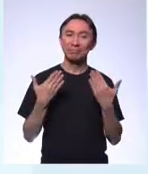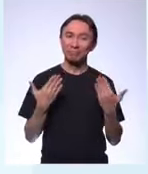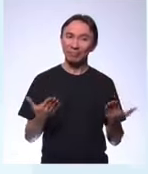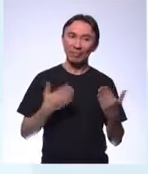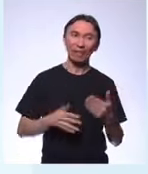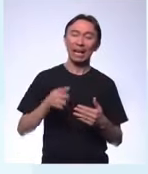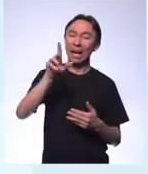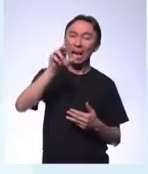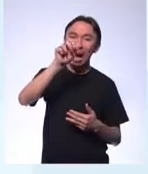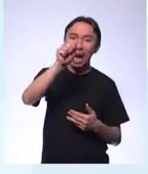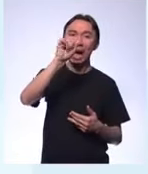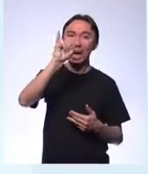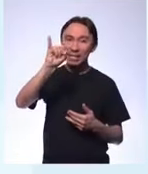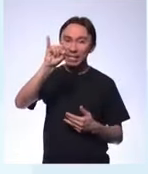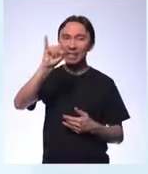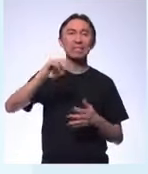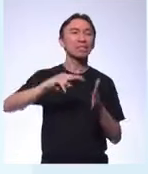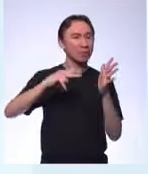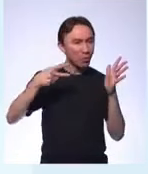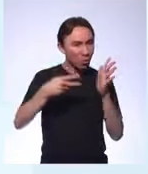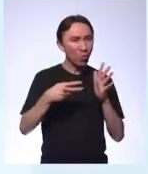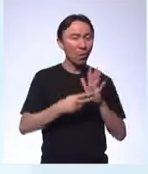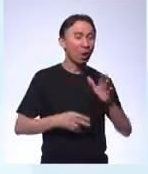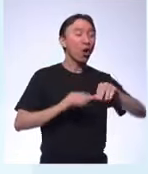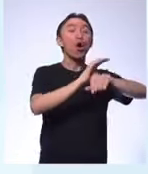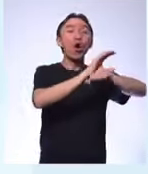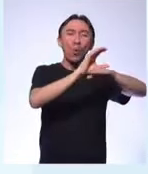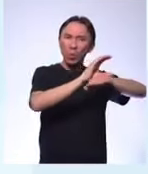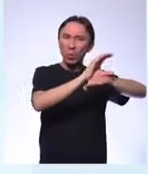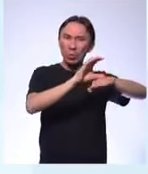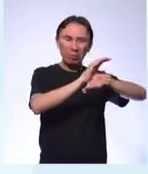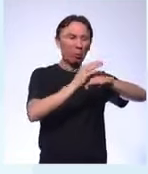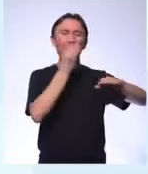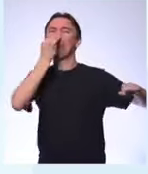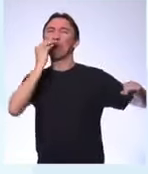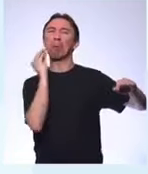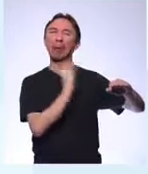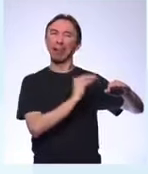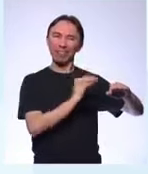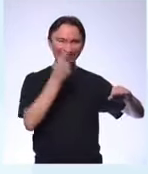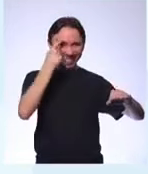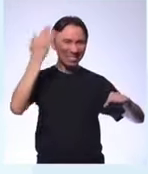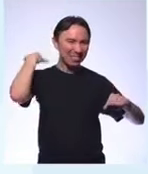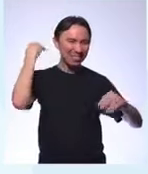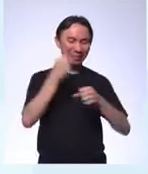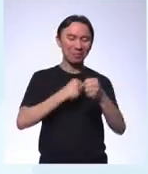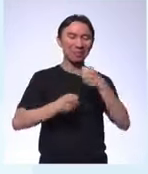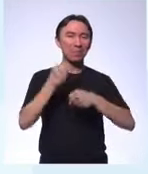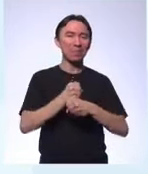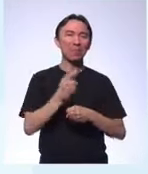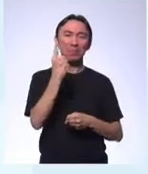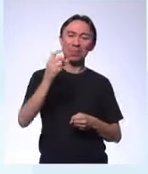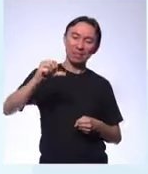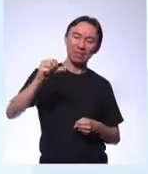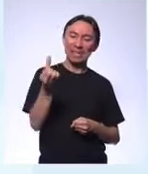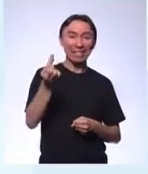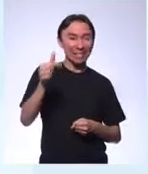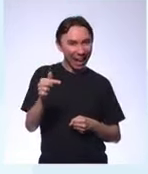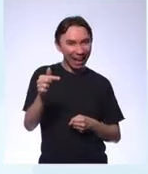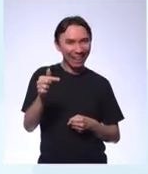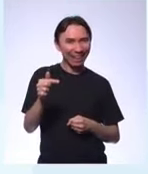AI-5 significou desrespeito à Constituição vigente, à própria Constituição de 1967, porque lá no AI-5, como